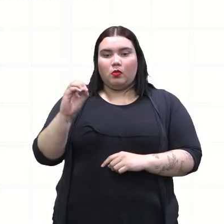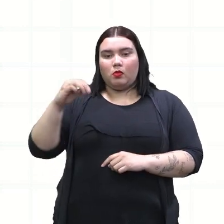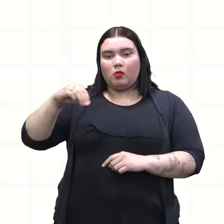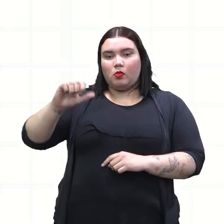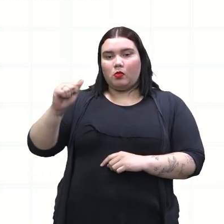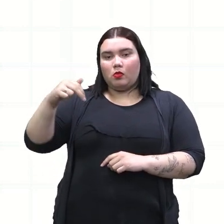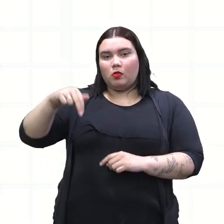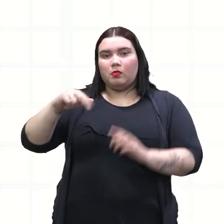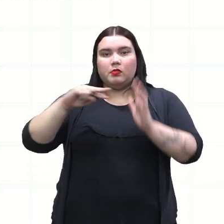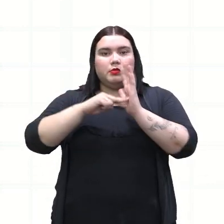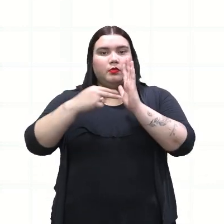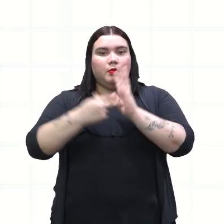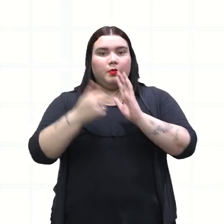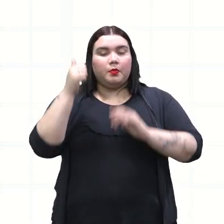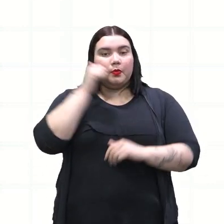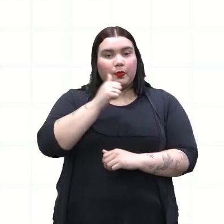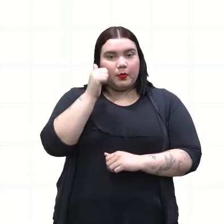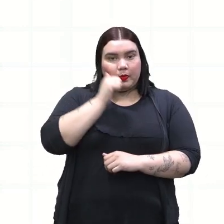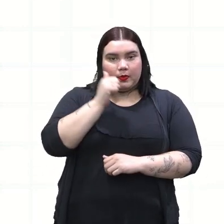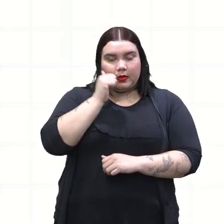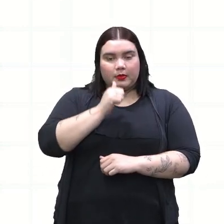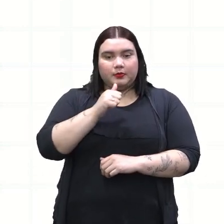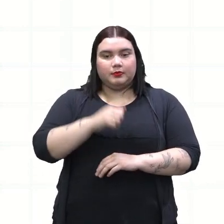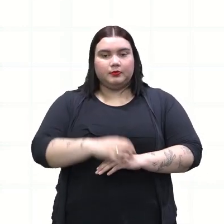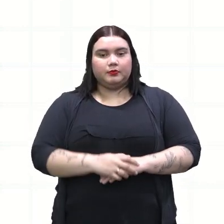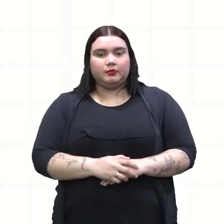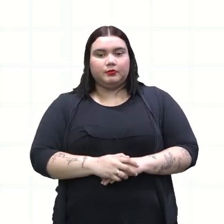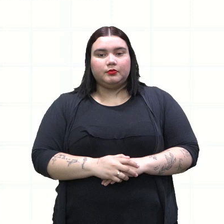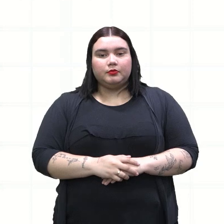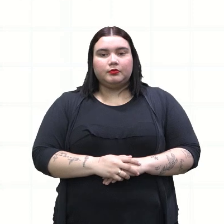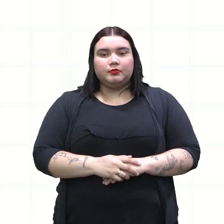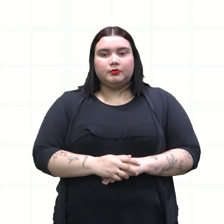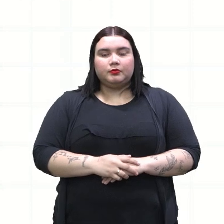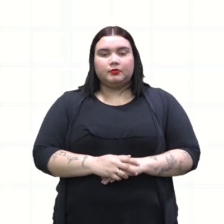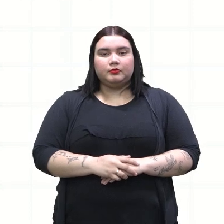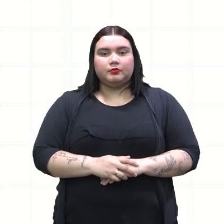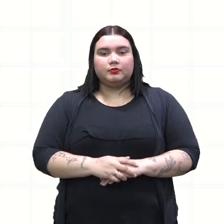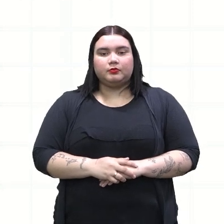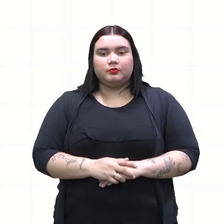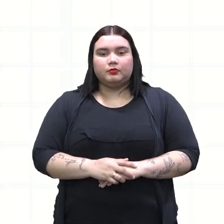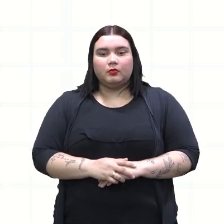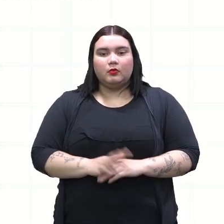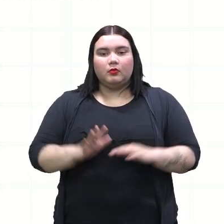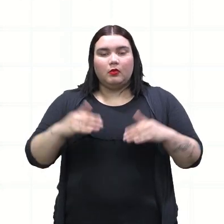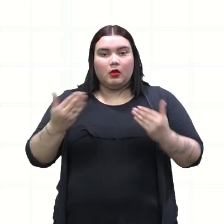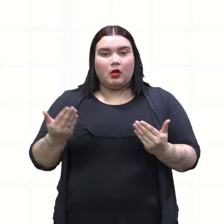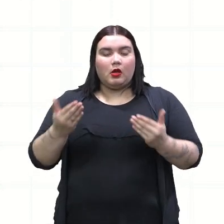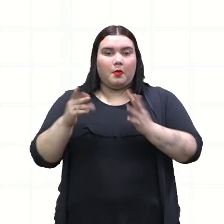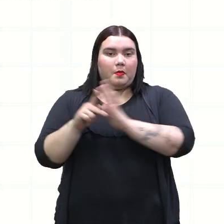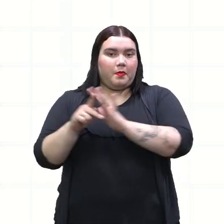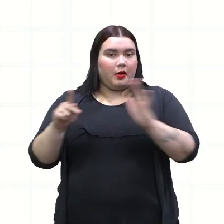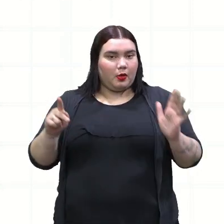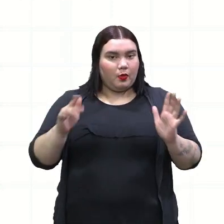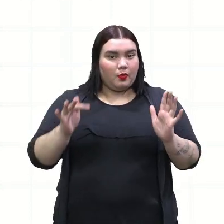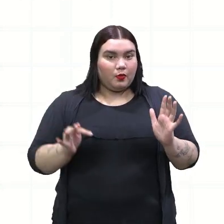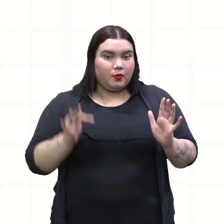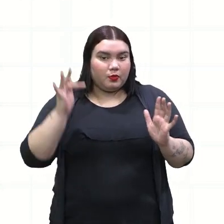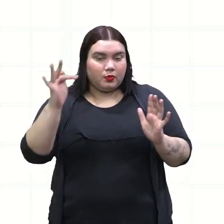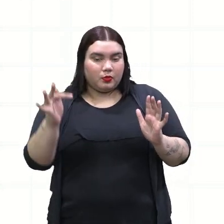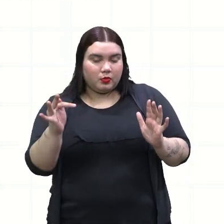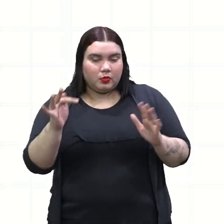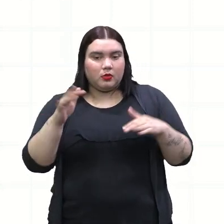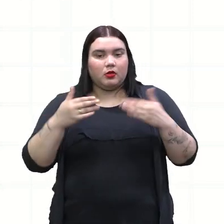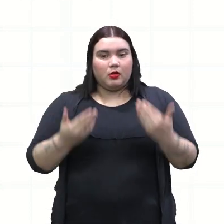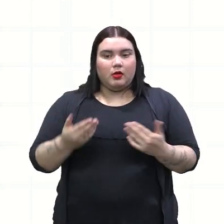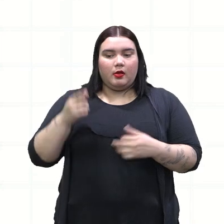mulher. Então, uma mulher will marry. Como está falando de futuro, né, forma afirmativa, ela